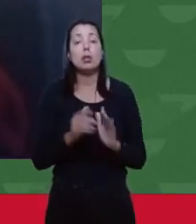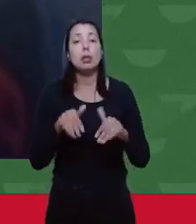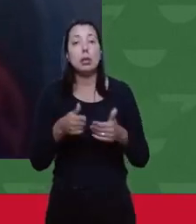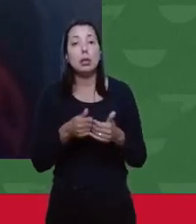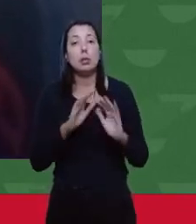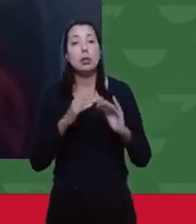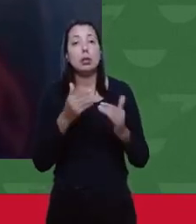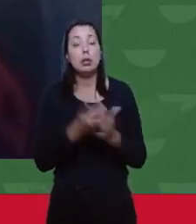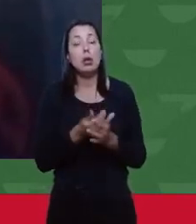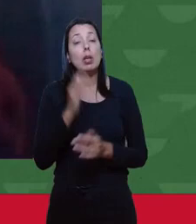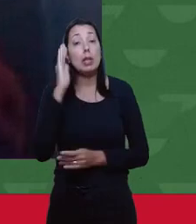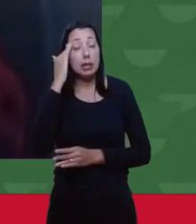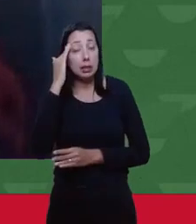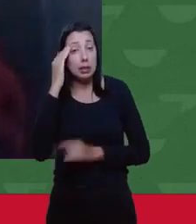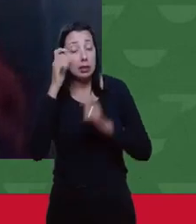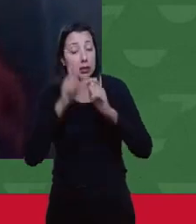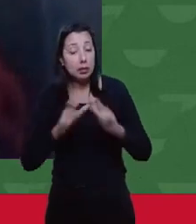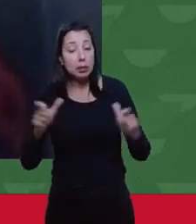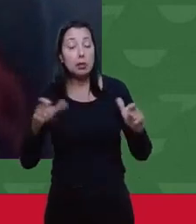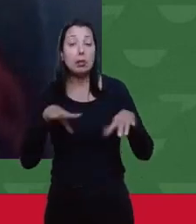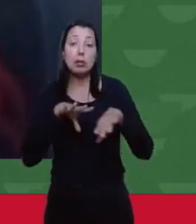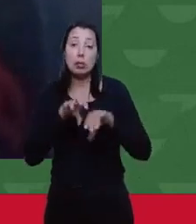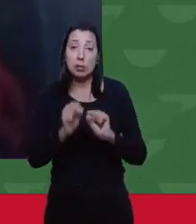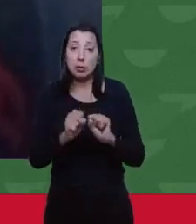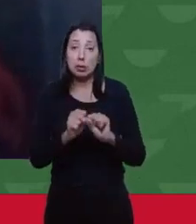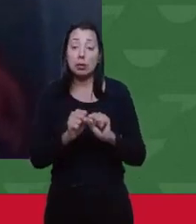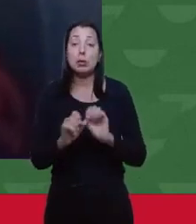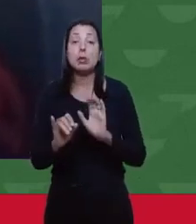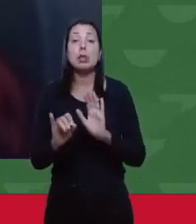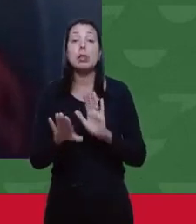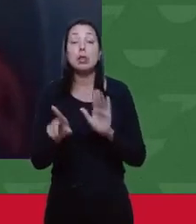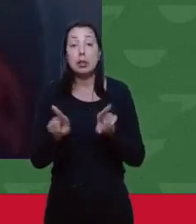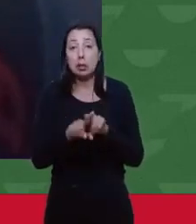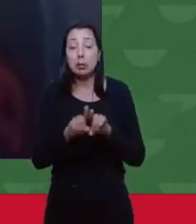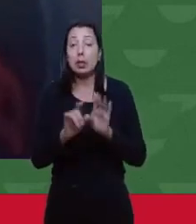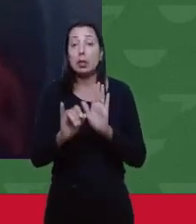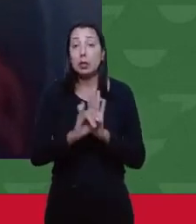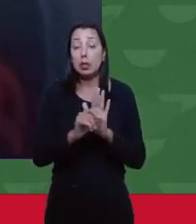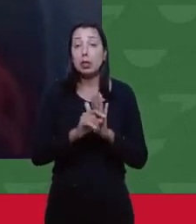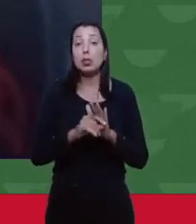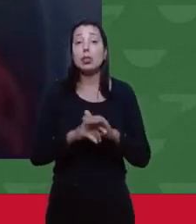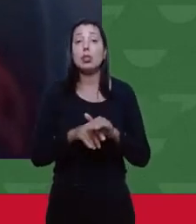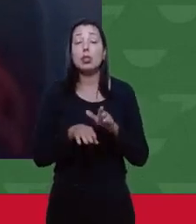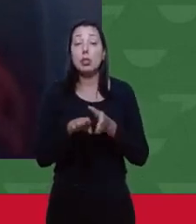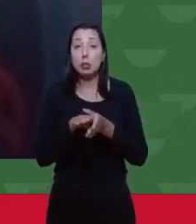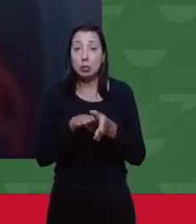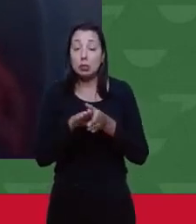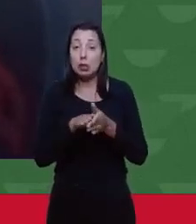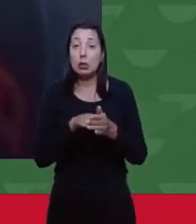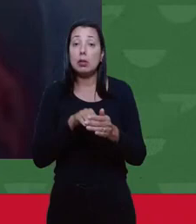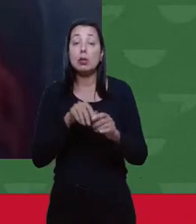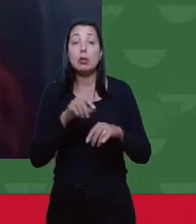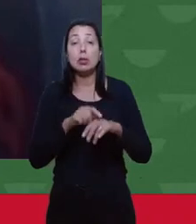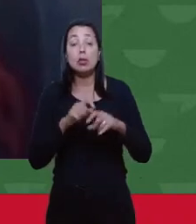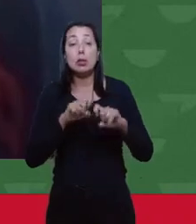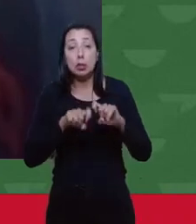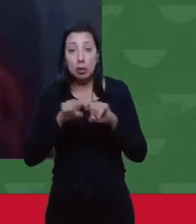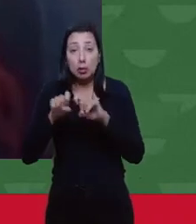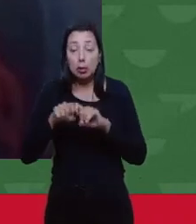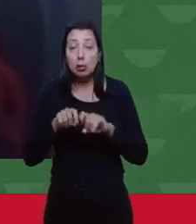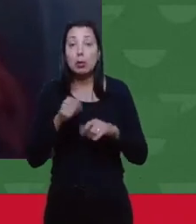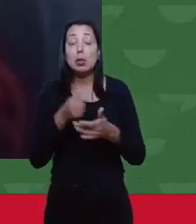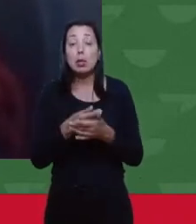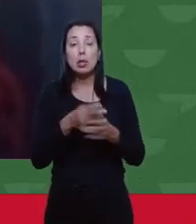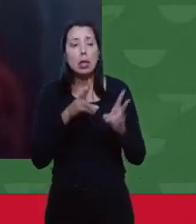sem compreender essa dimensão da formação, da identidade e da orientação sexual, o que é extremamente violento quando os adolescentes